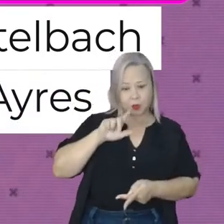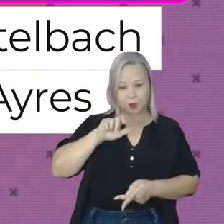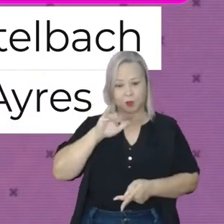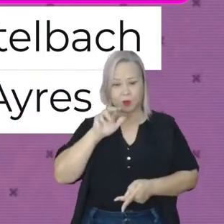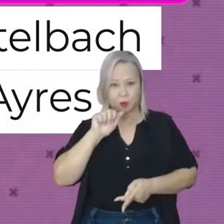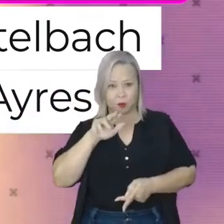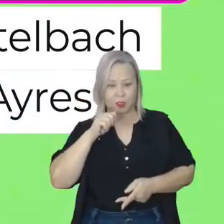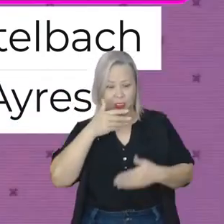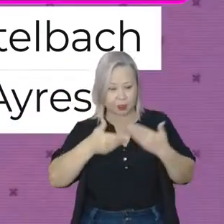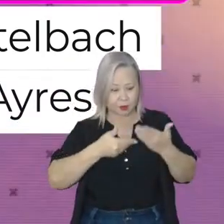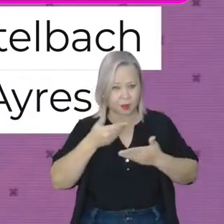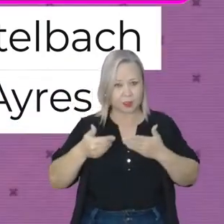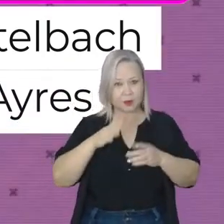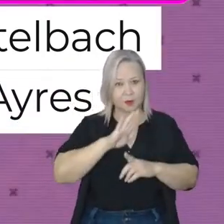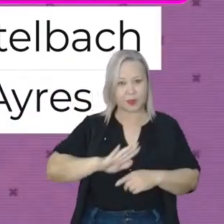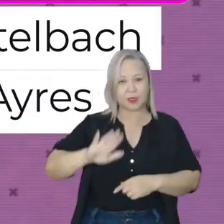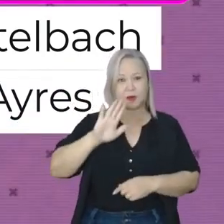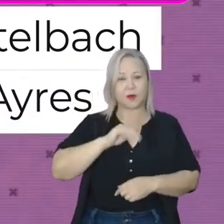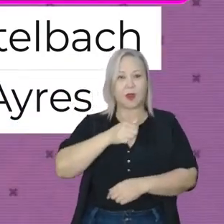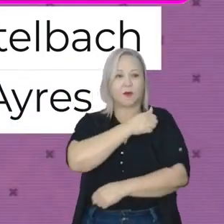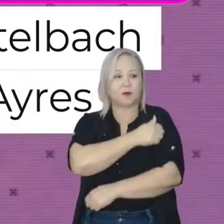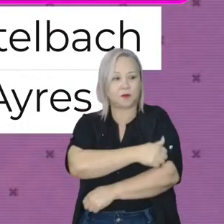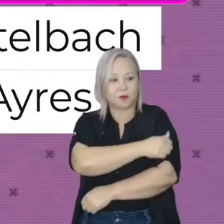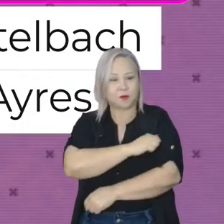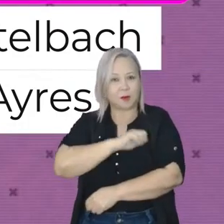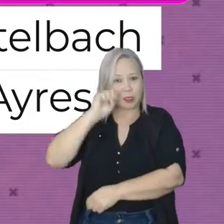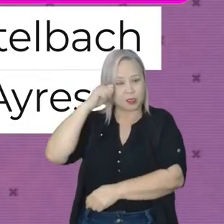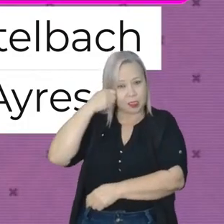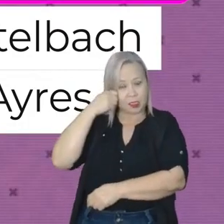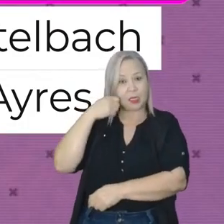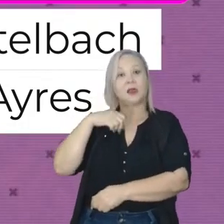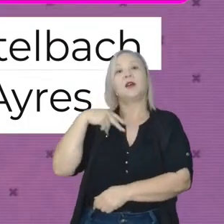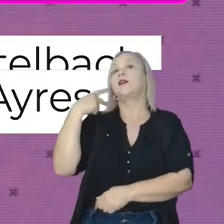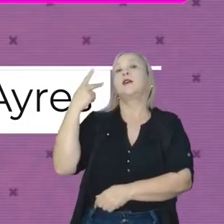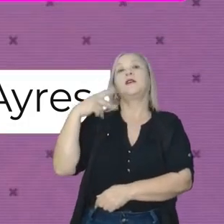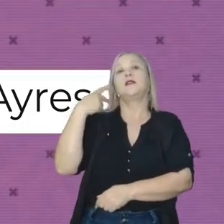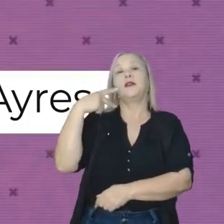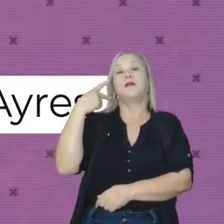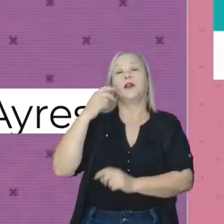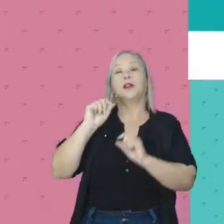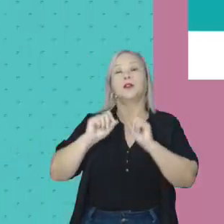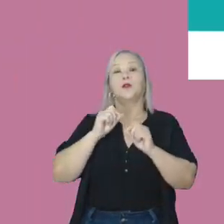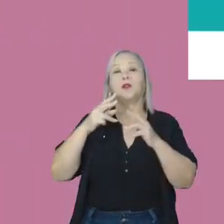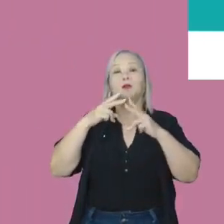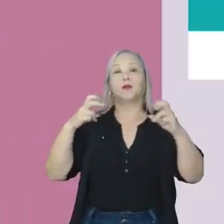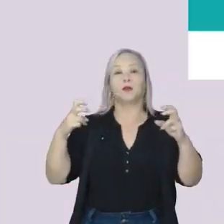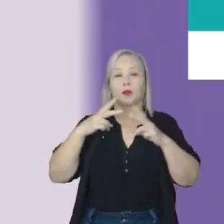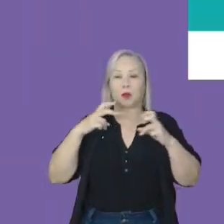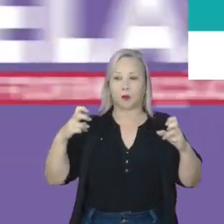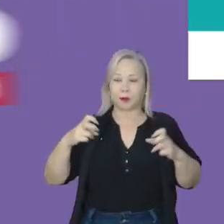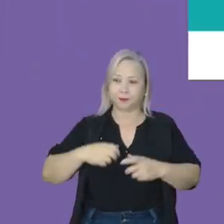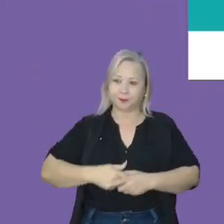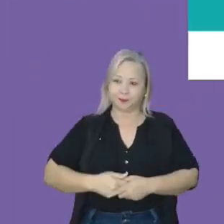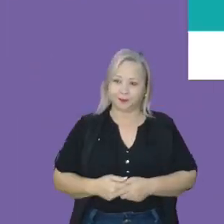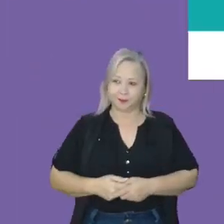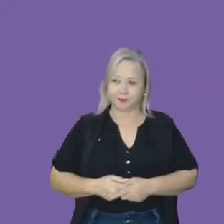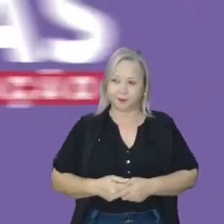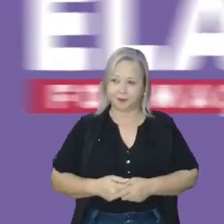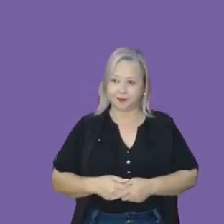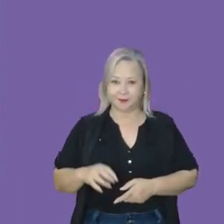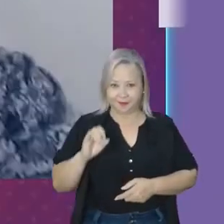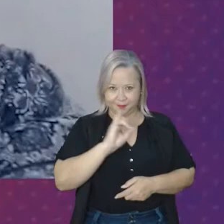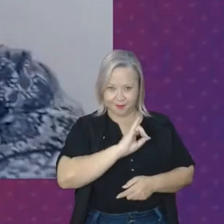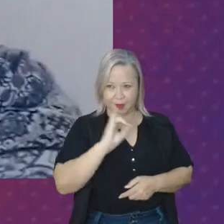da Articulação Nacional de Enfermagem Negra, e a vereadora de Florianópolis, Carla Aires.